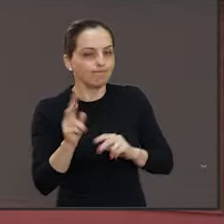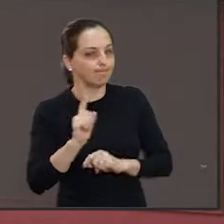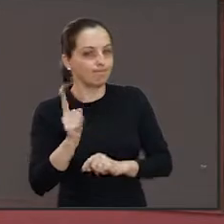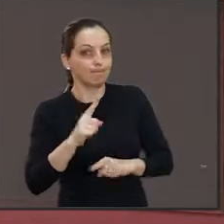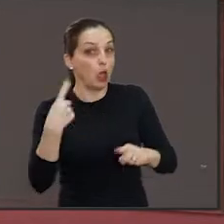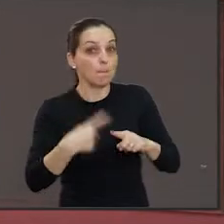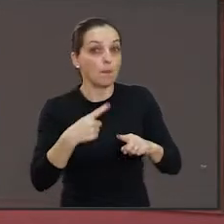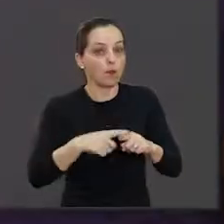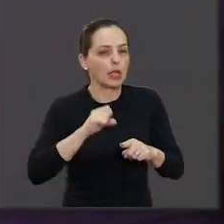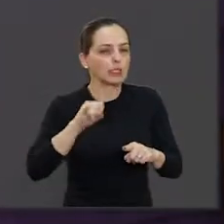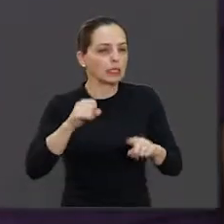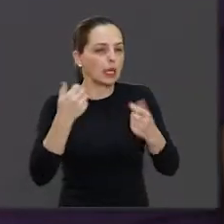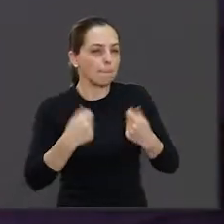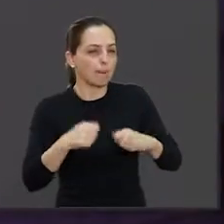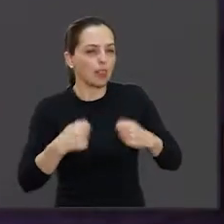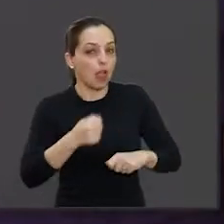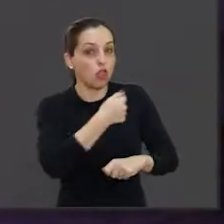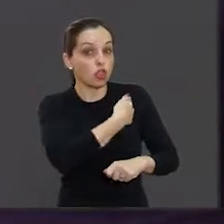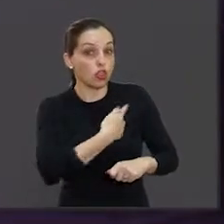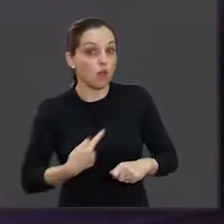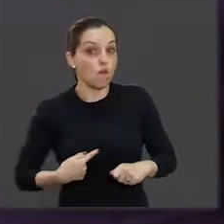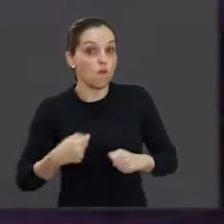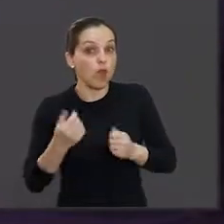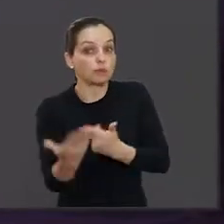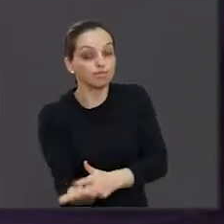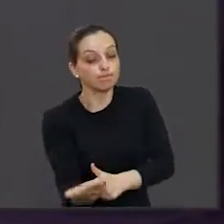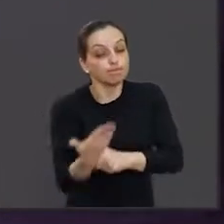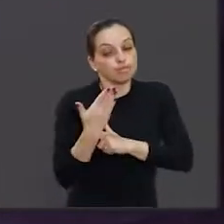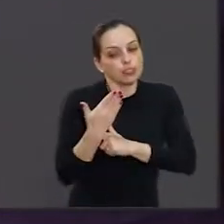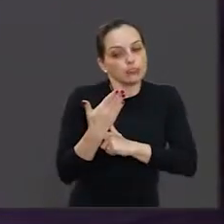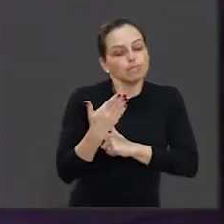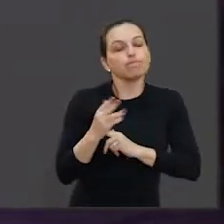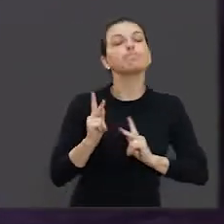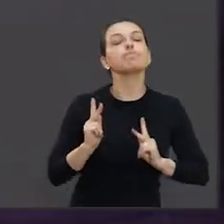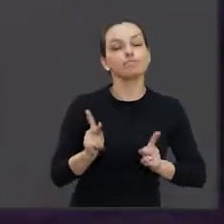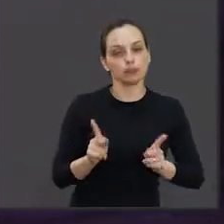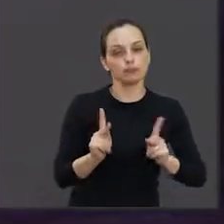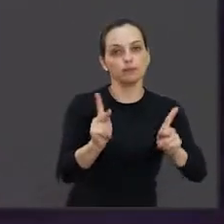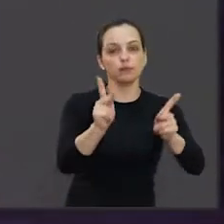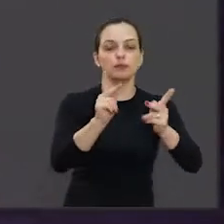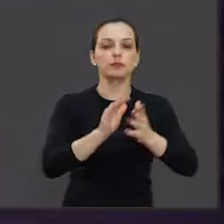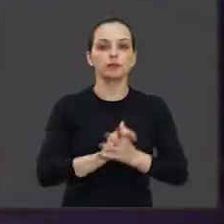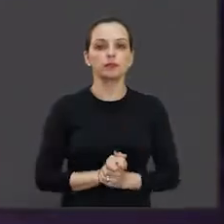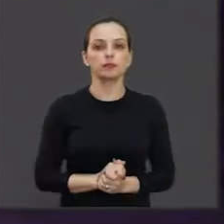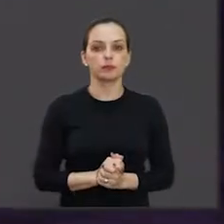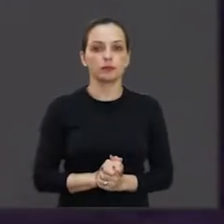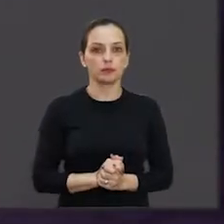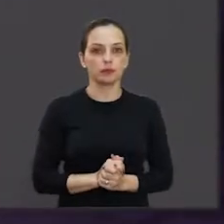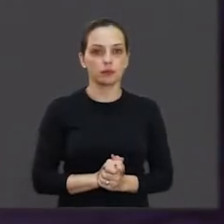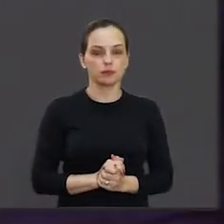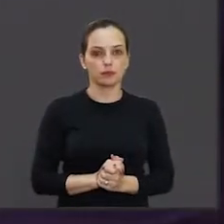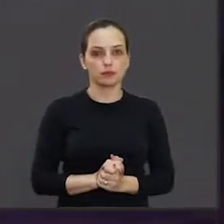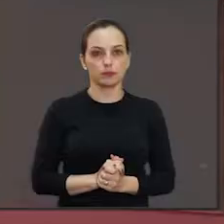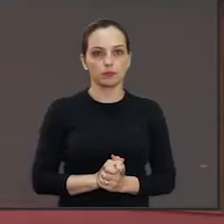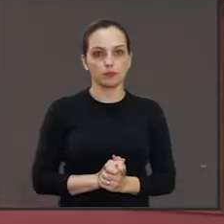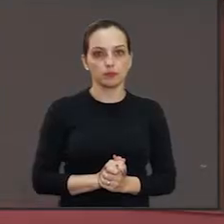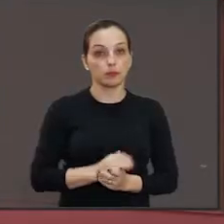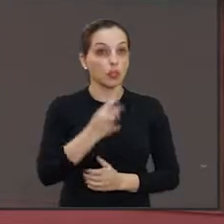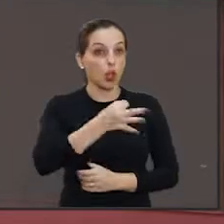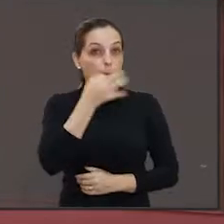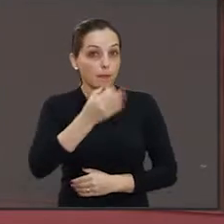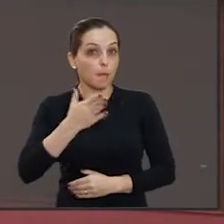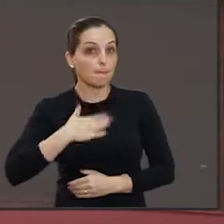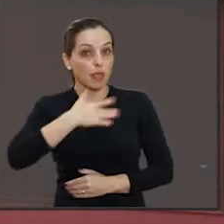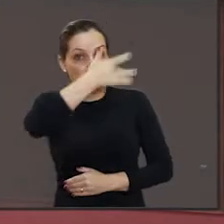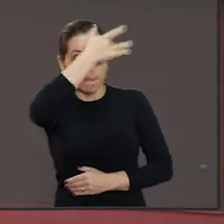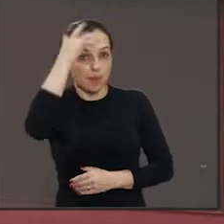teatro, é música. Então, eu em particular não reclamo não, eu acho que todas as vezes que eu precisei, eu procuro não precisar, mas todas